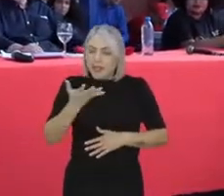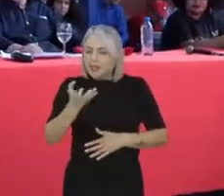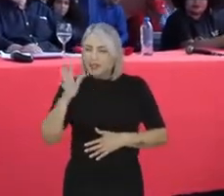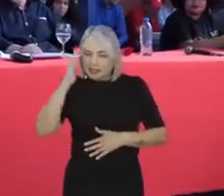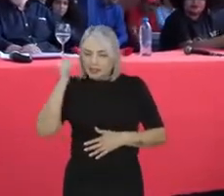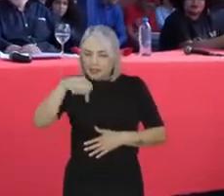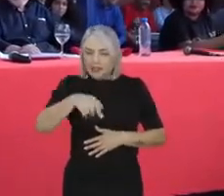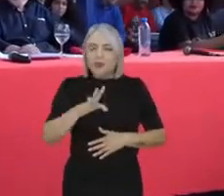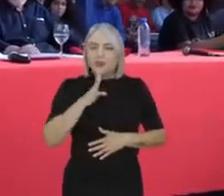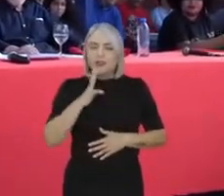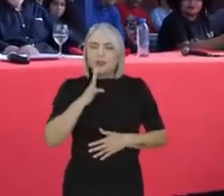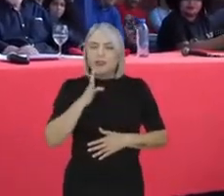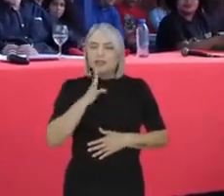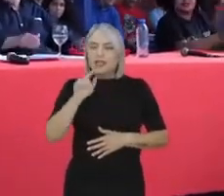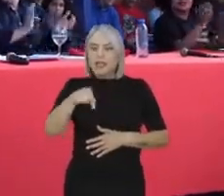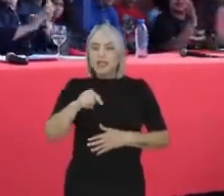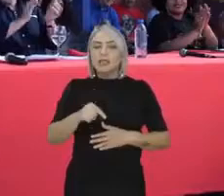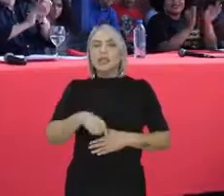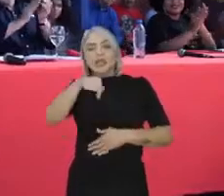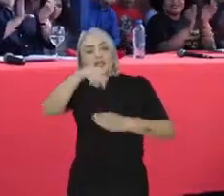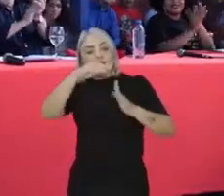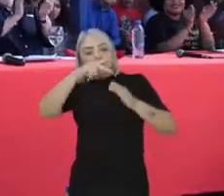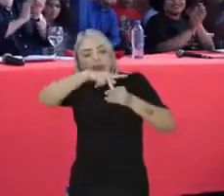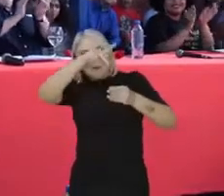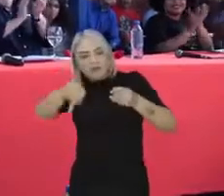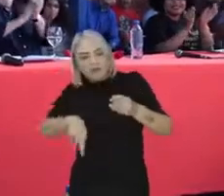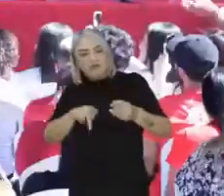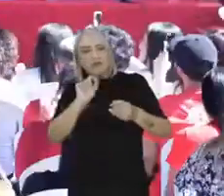para saber o que é a verdadeira democracia.